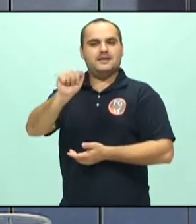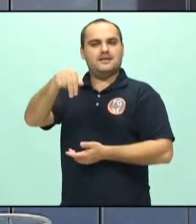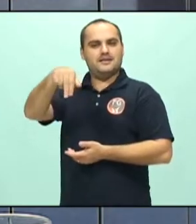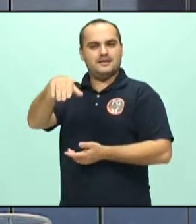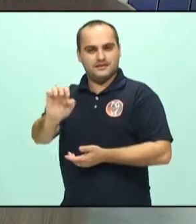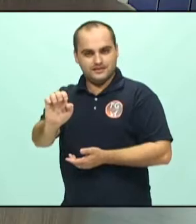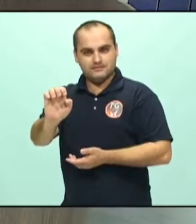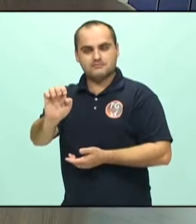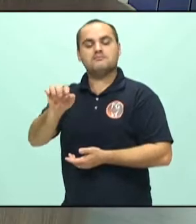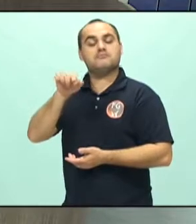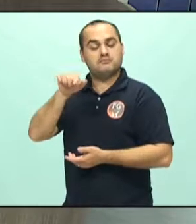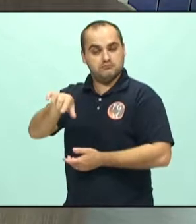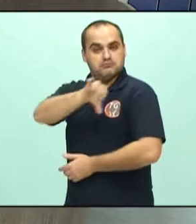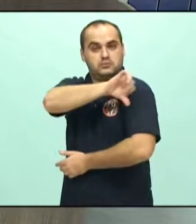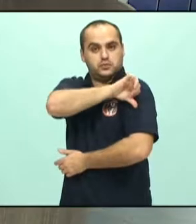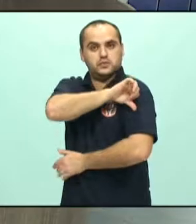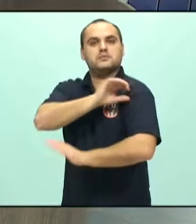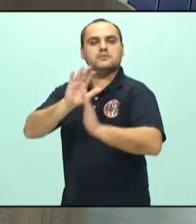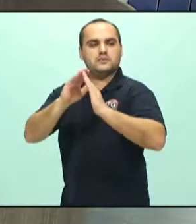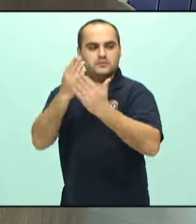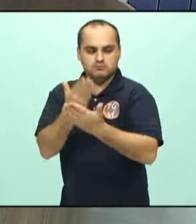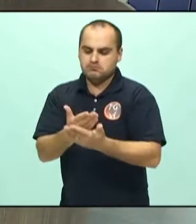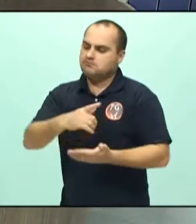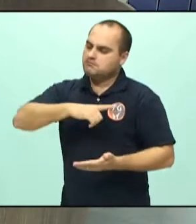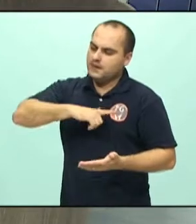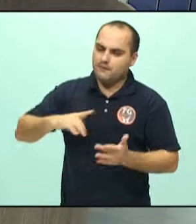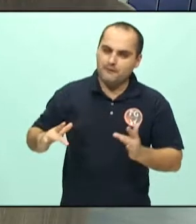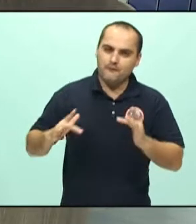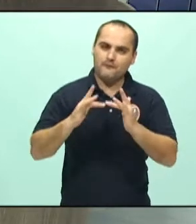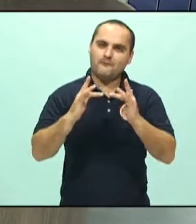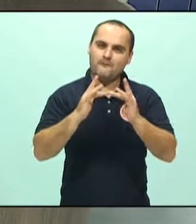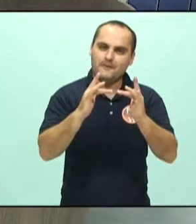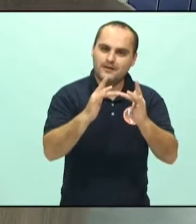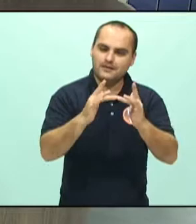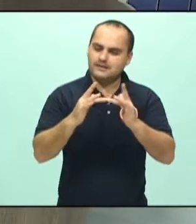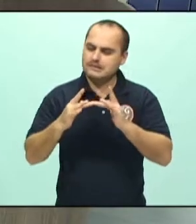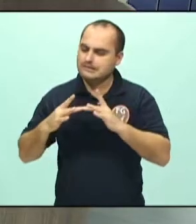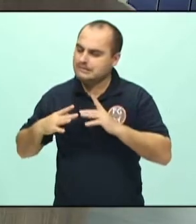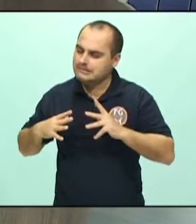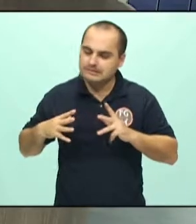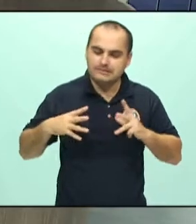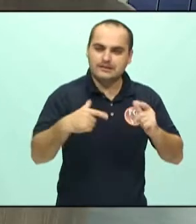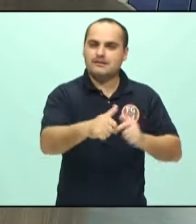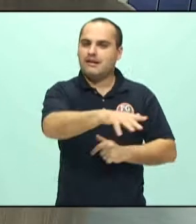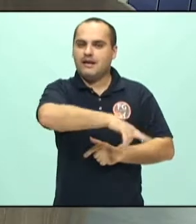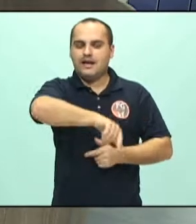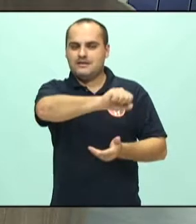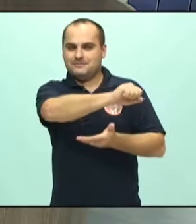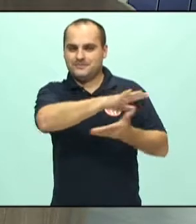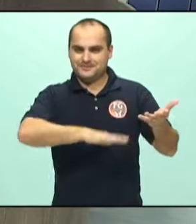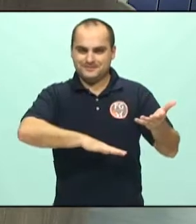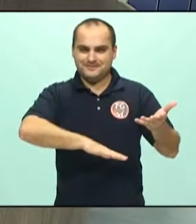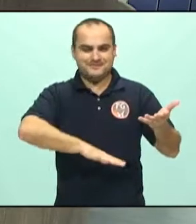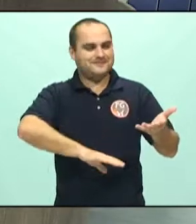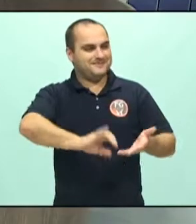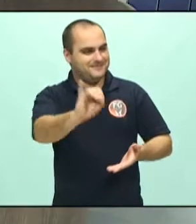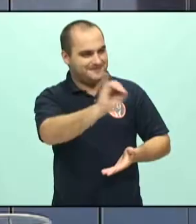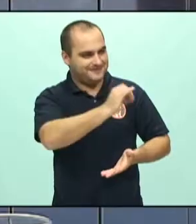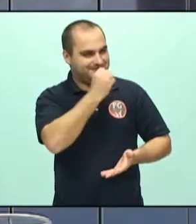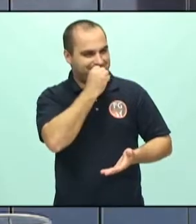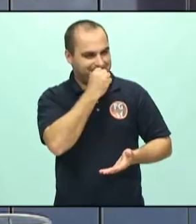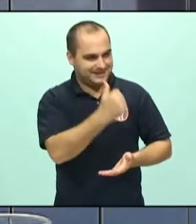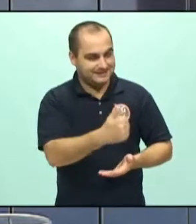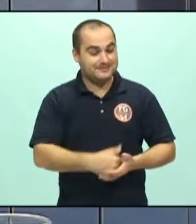também teve um envolvimento junto a todas essas atividades. Oi, tudo bem, Mariane?